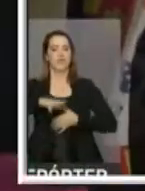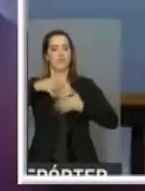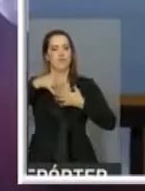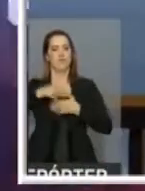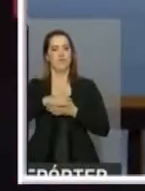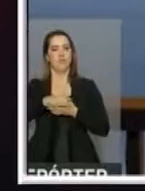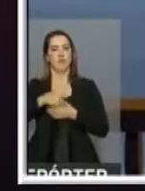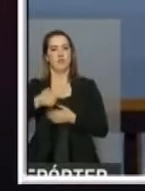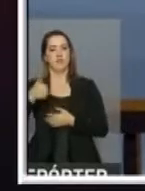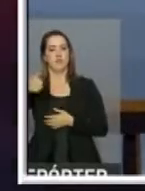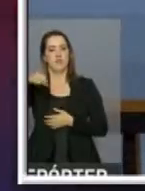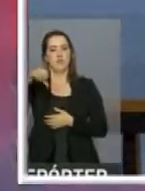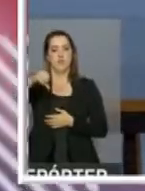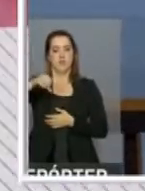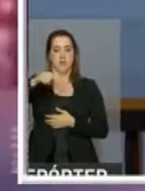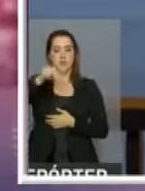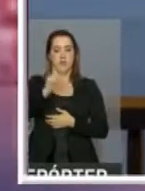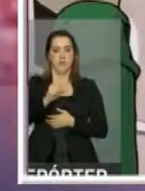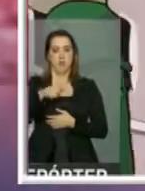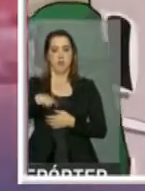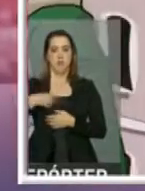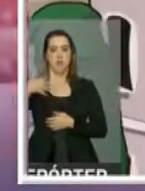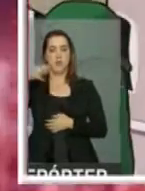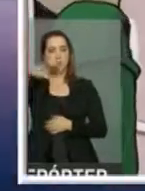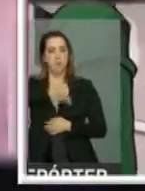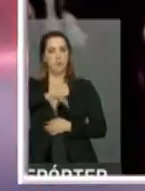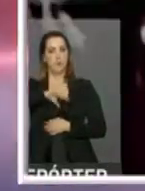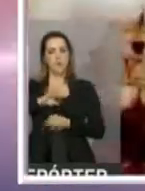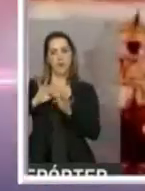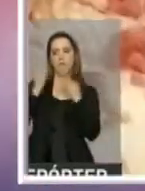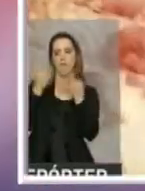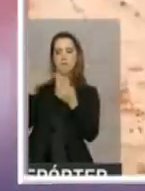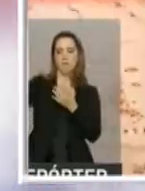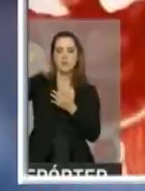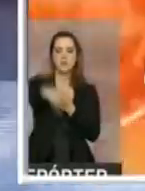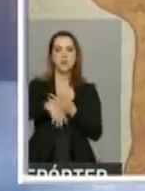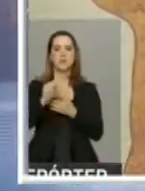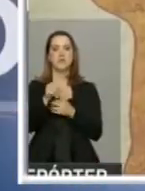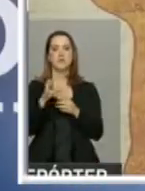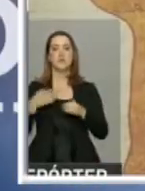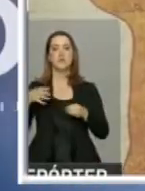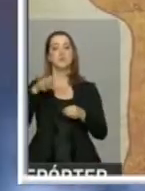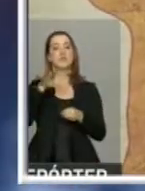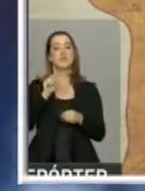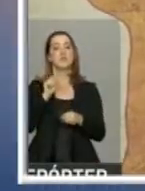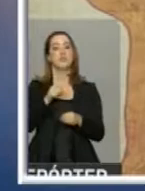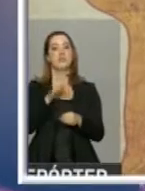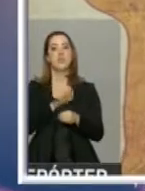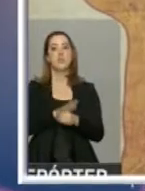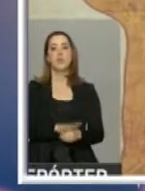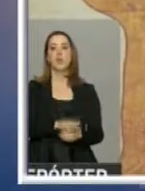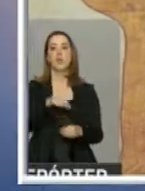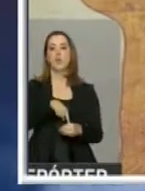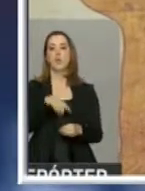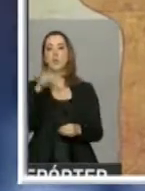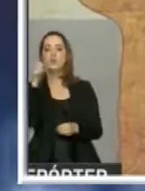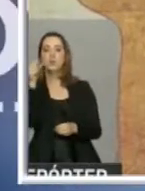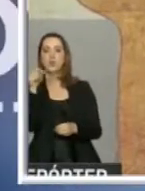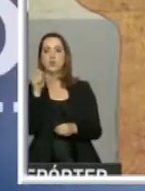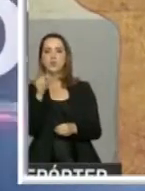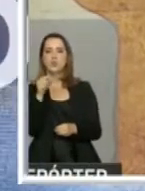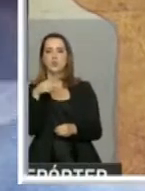Independência. Vamos rever a história do 7 de setembro, do feriadão que a gente comemora hoje. Voltamos já já.